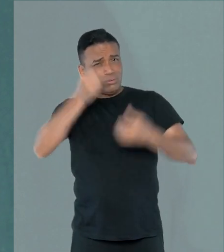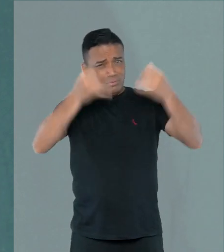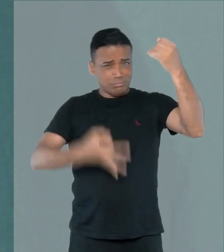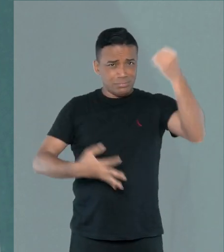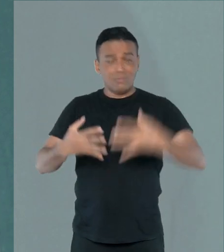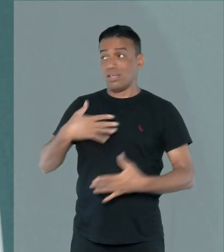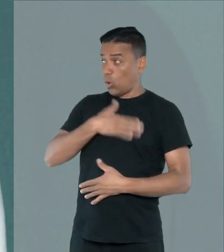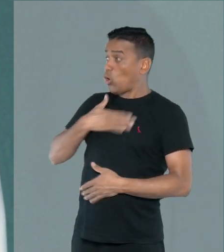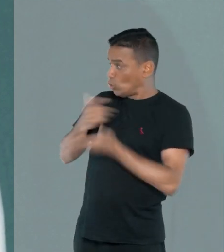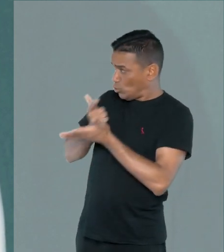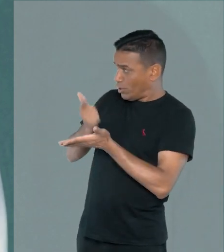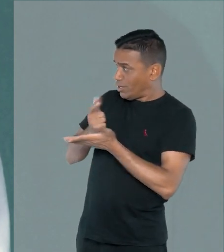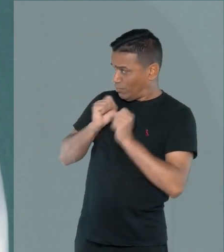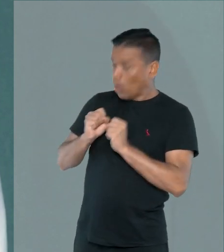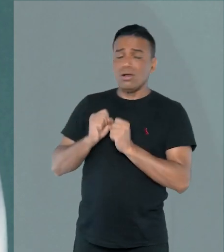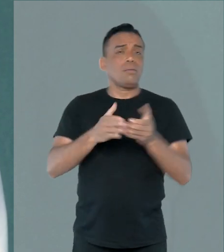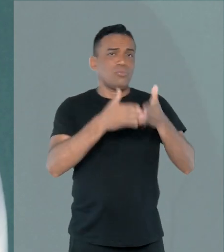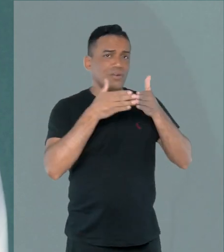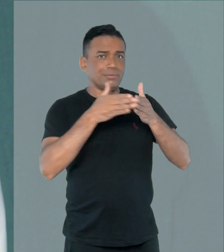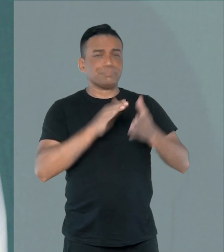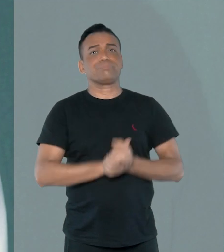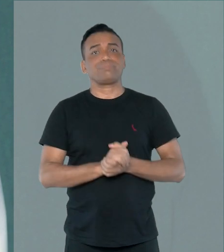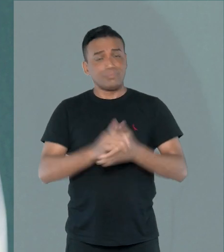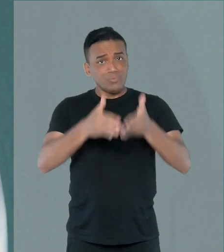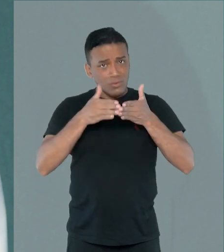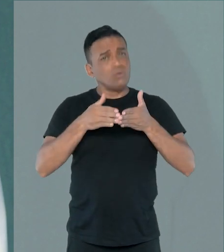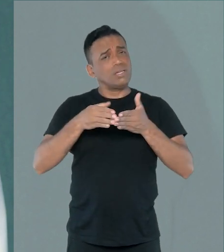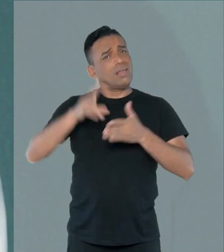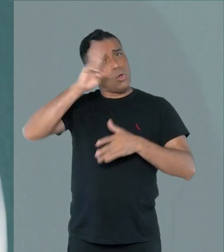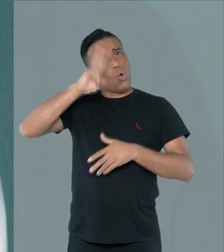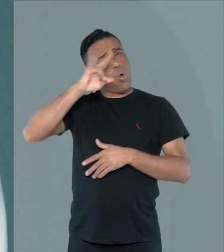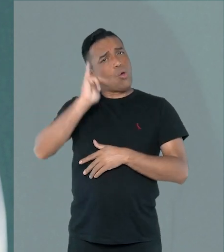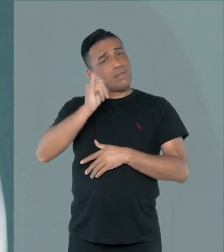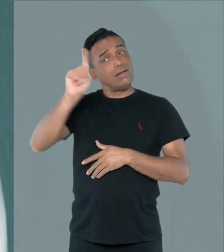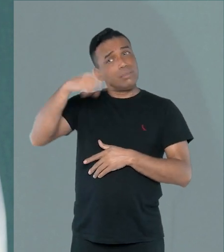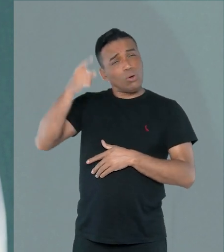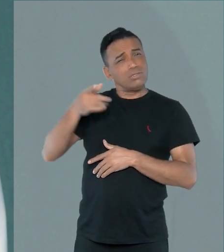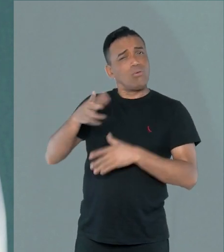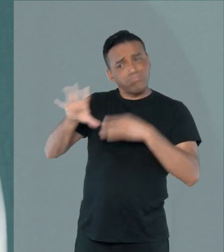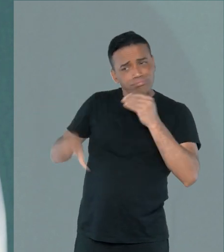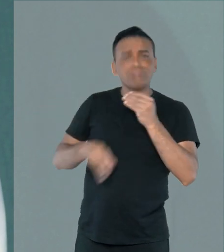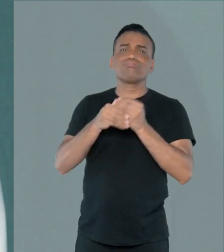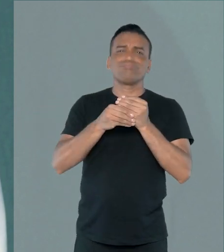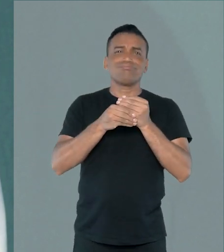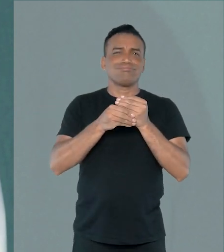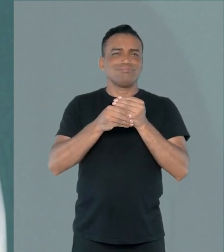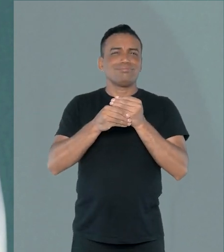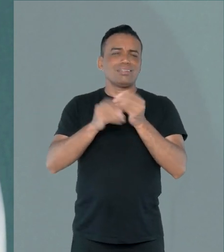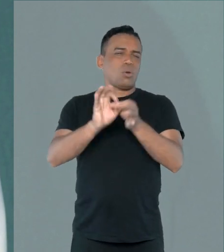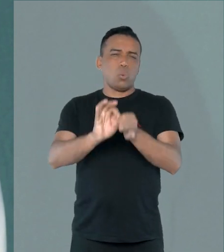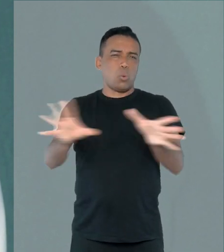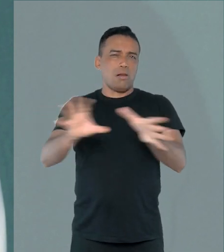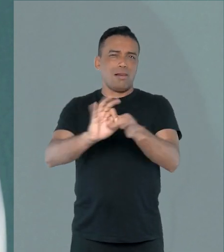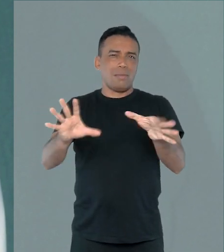que gostou do livro, então vamos lá. Não, por favor, peço para você contar, depois eu comento aqui e tomo a liberdade